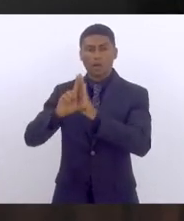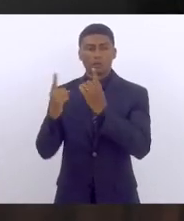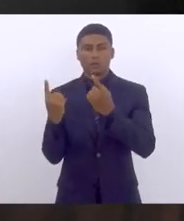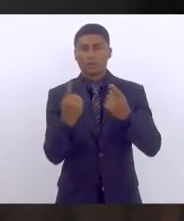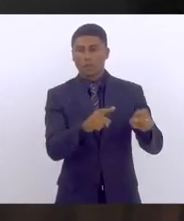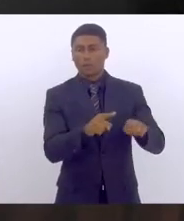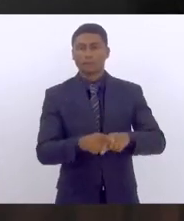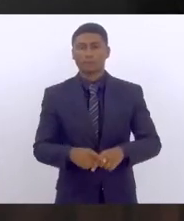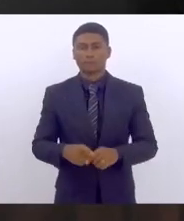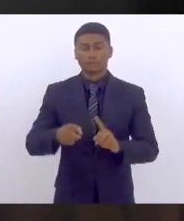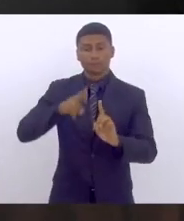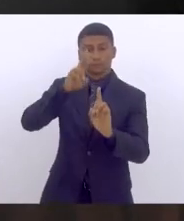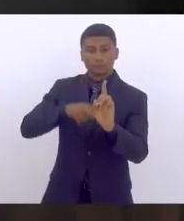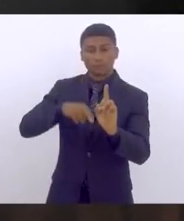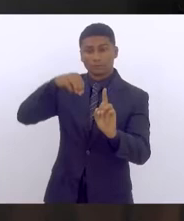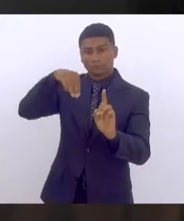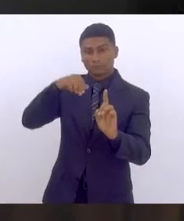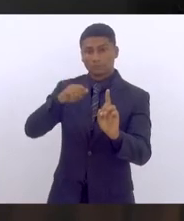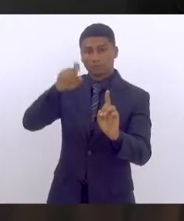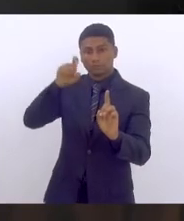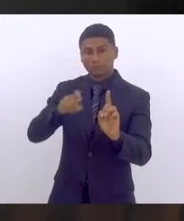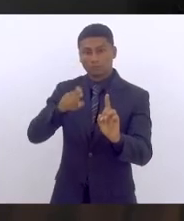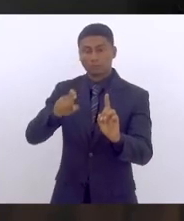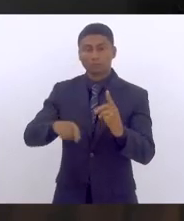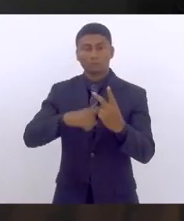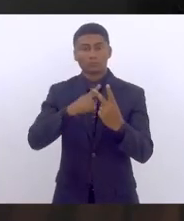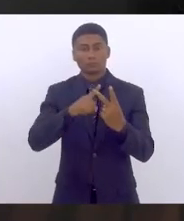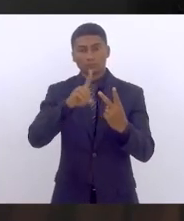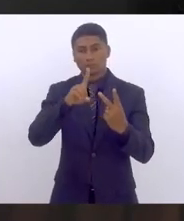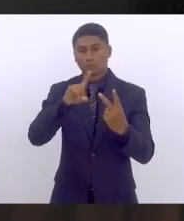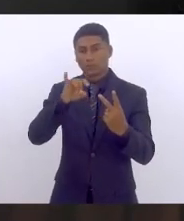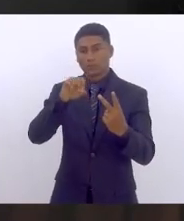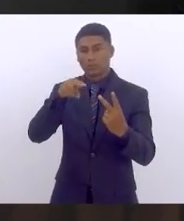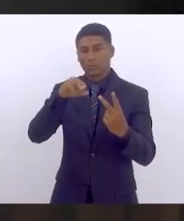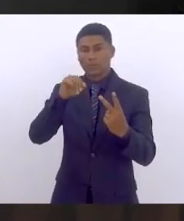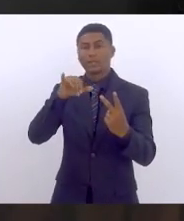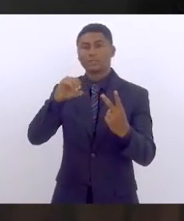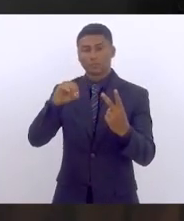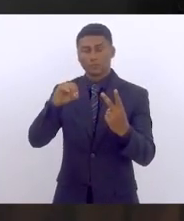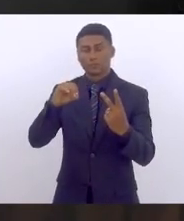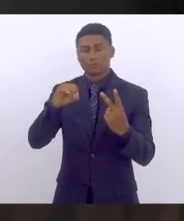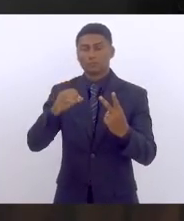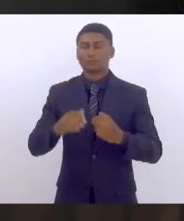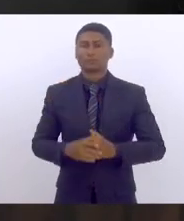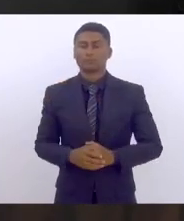contrário. Relator, deputado Marcos Lemos e Dionísio Lins.